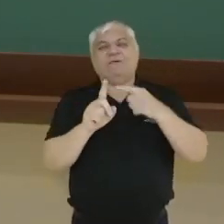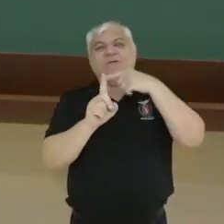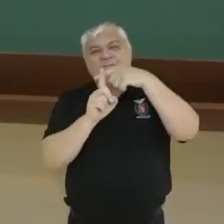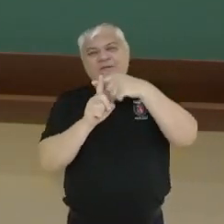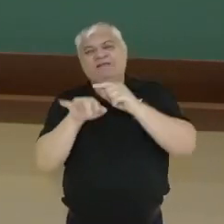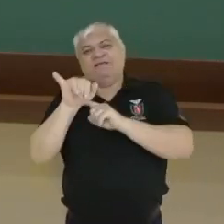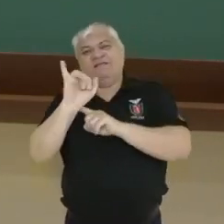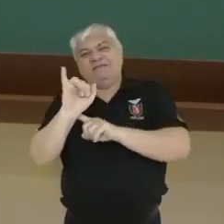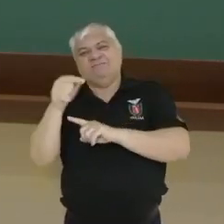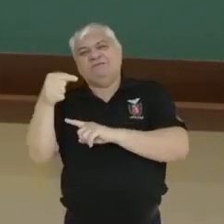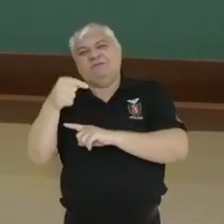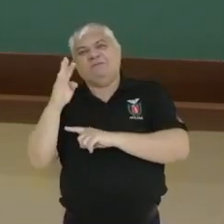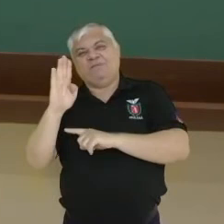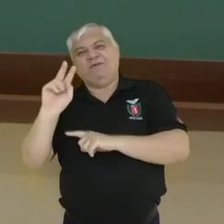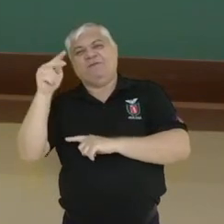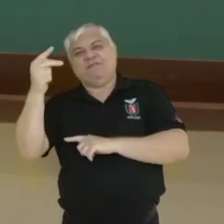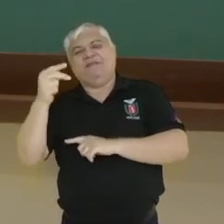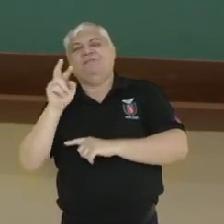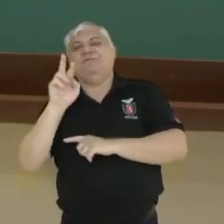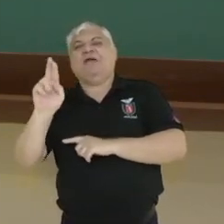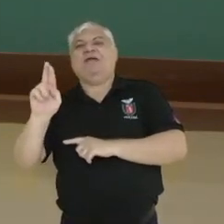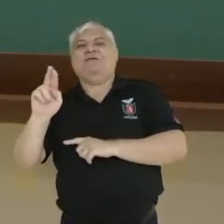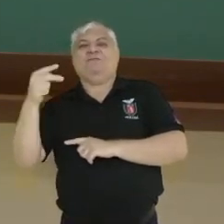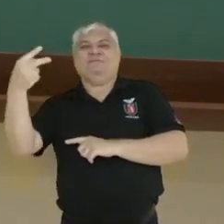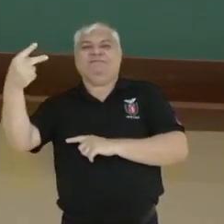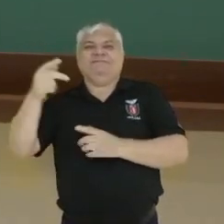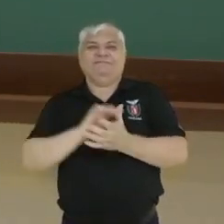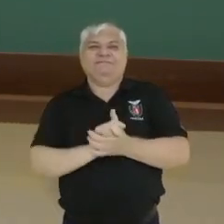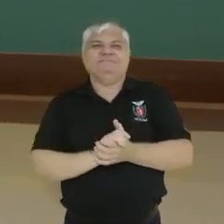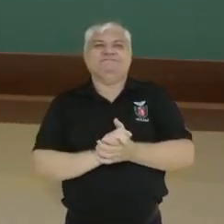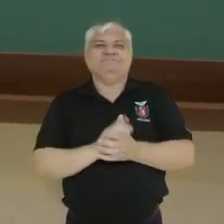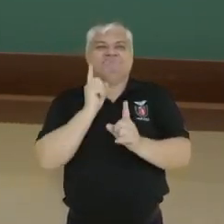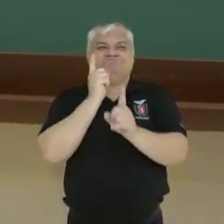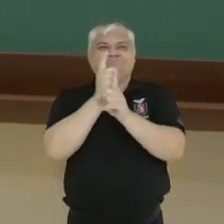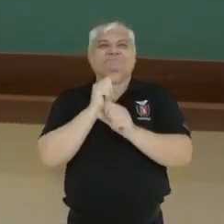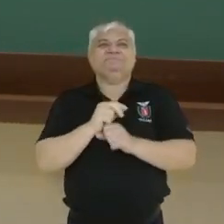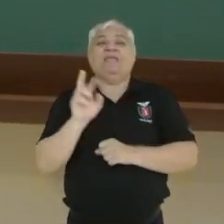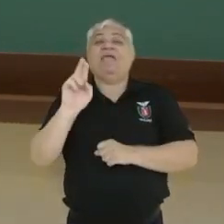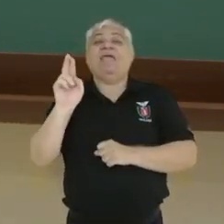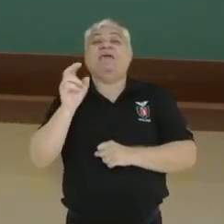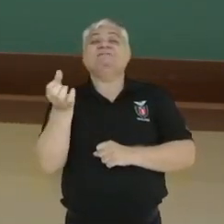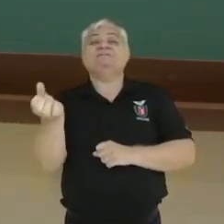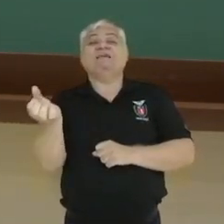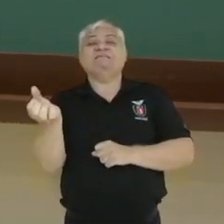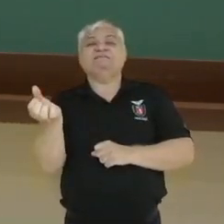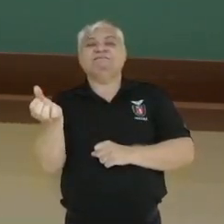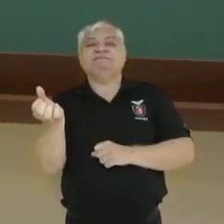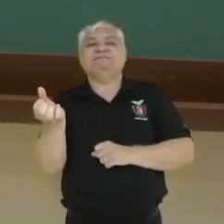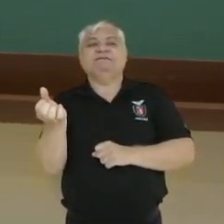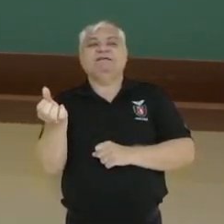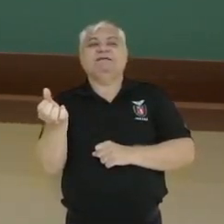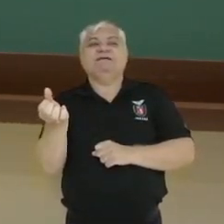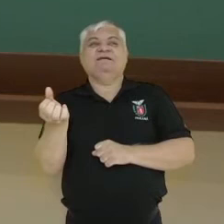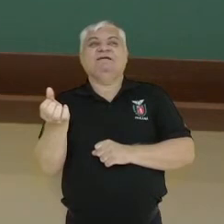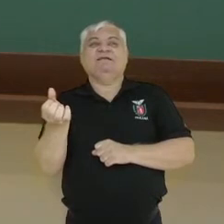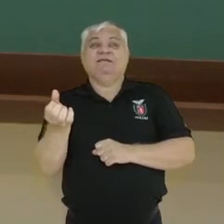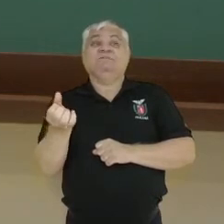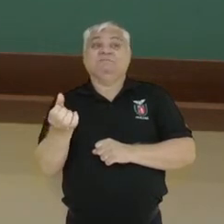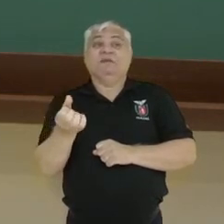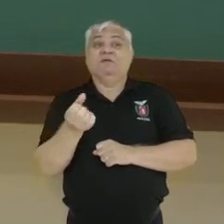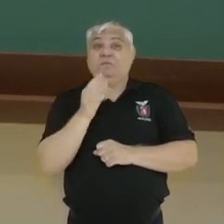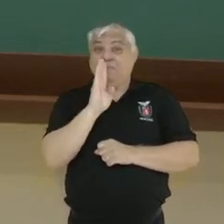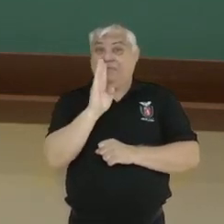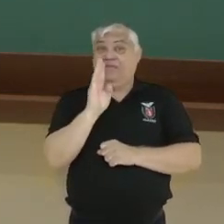y menos B ao quadrado, igual ao raio ao quadrado. Então já identificamos, R ao quadrado vale 6, o valor de B